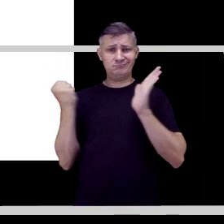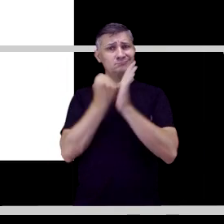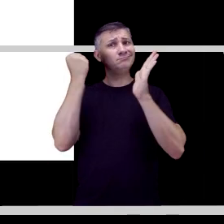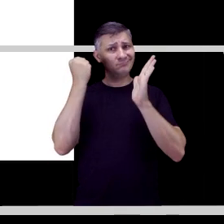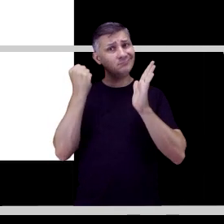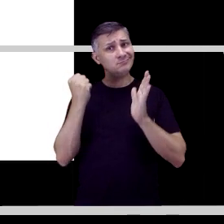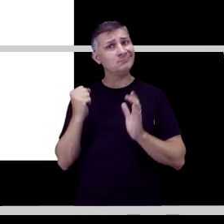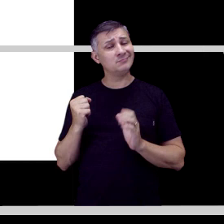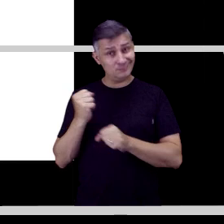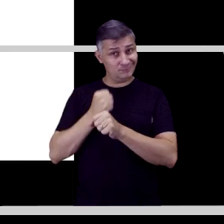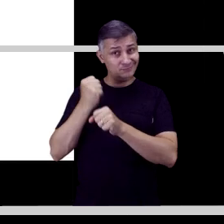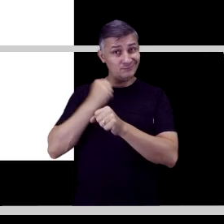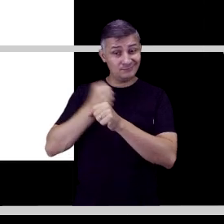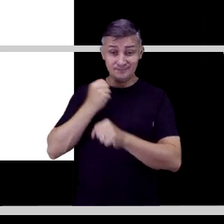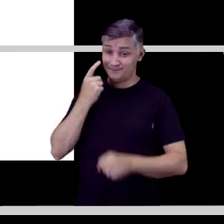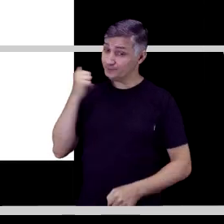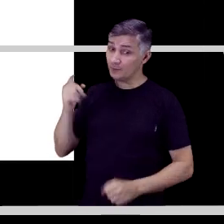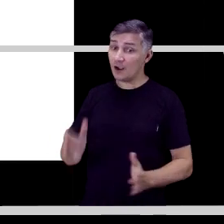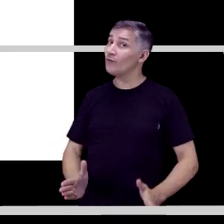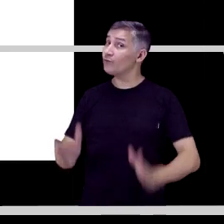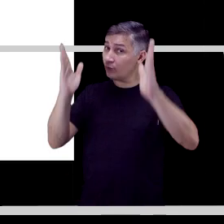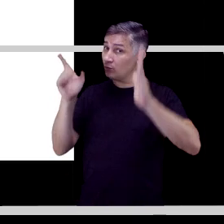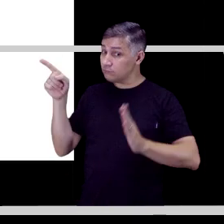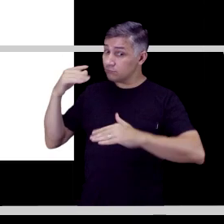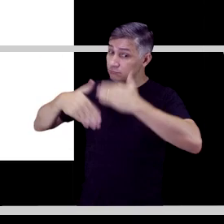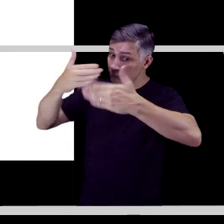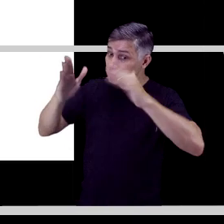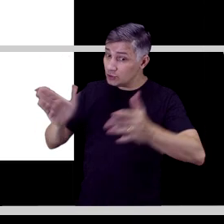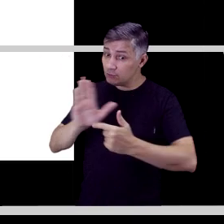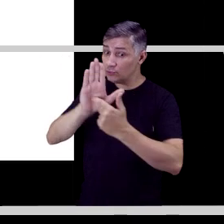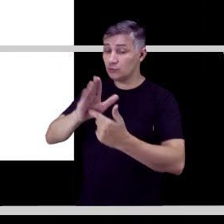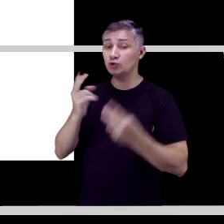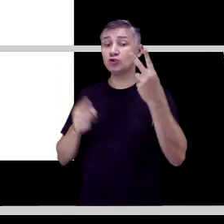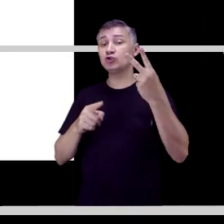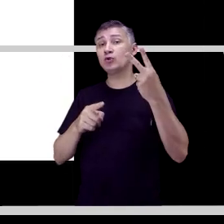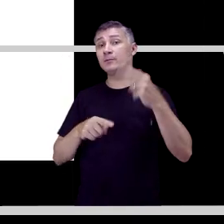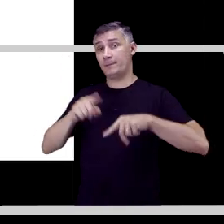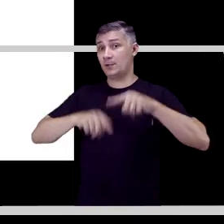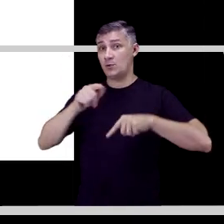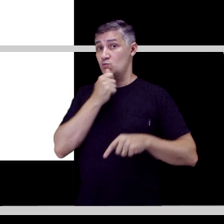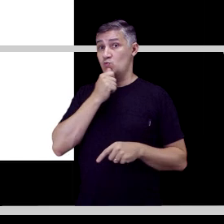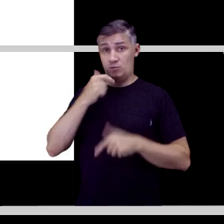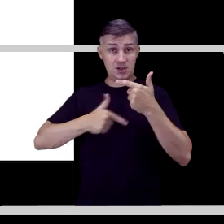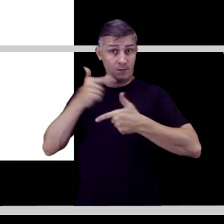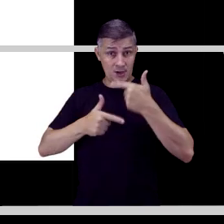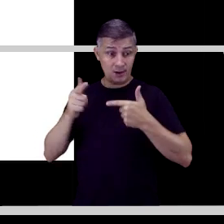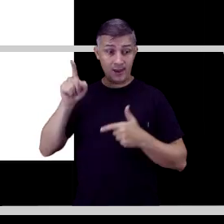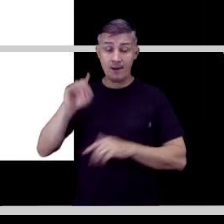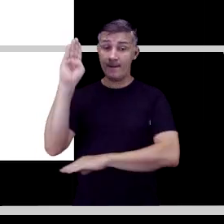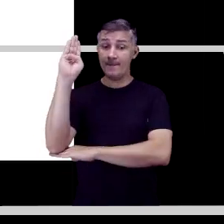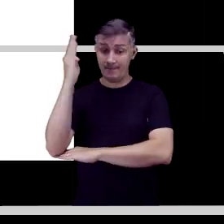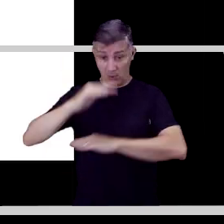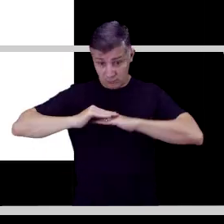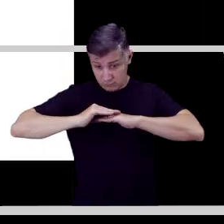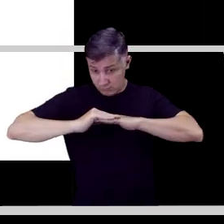fachada, né, ele, né, acaba gerando uma característica muito marcante para esse edifício. Nesse edifício também,